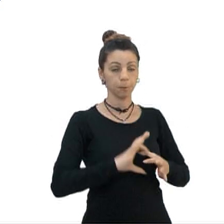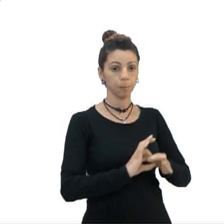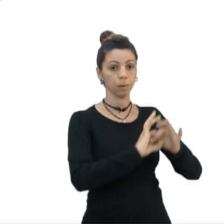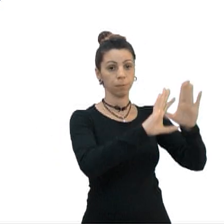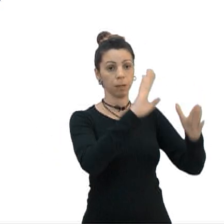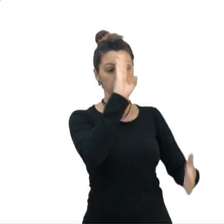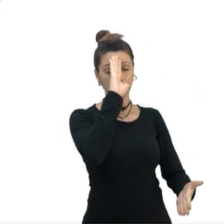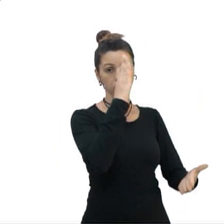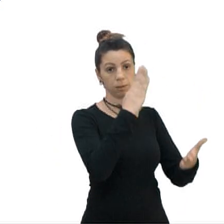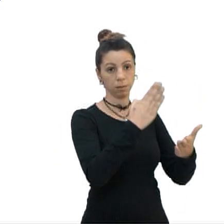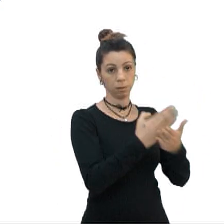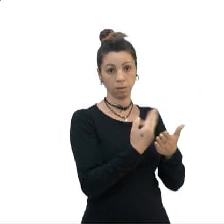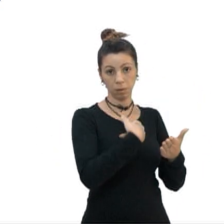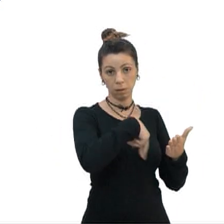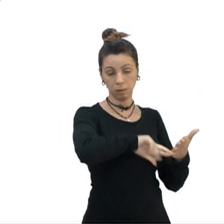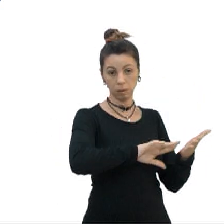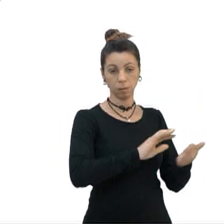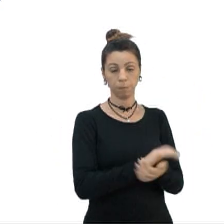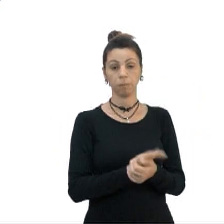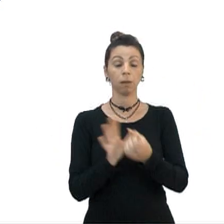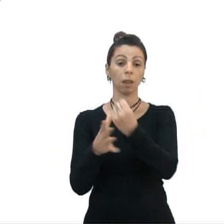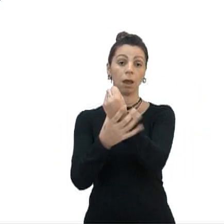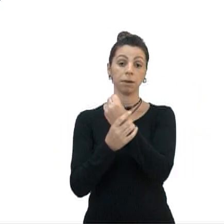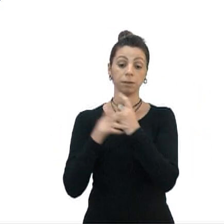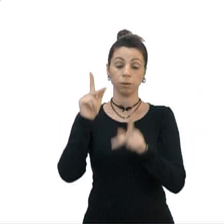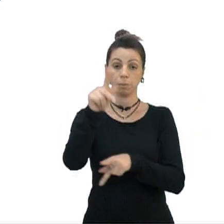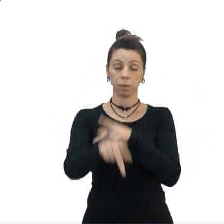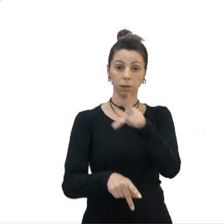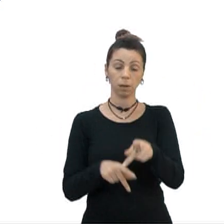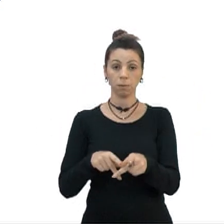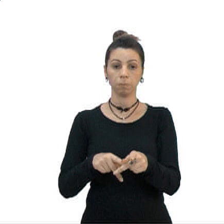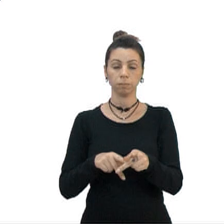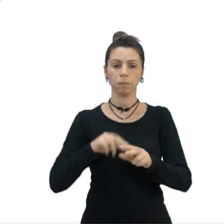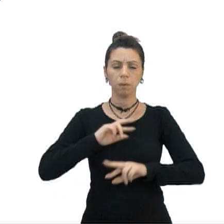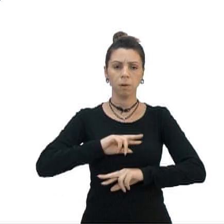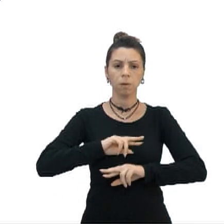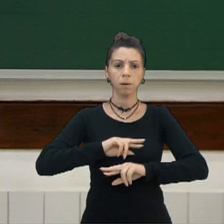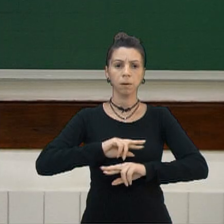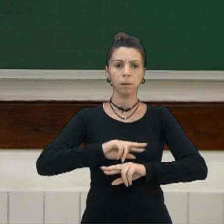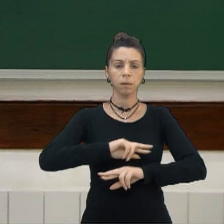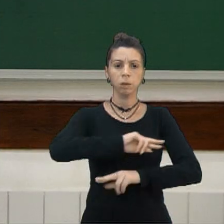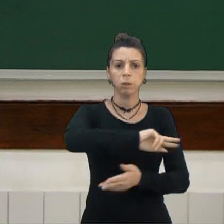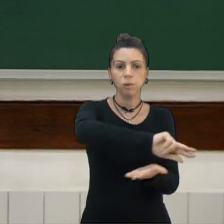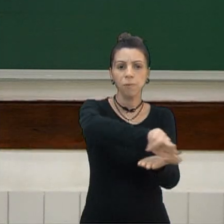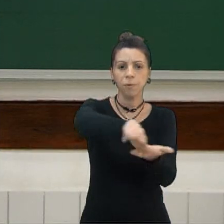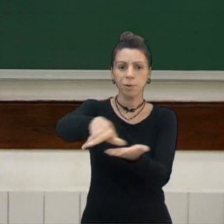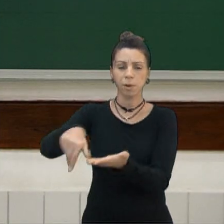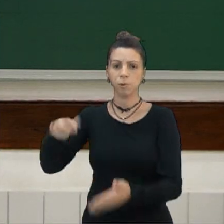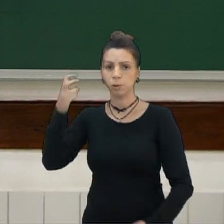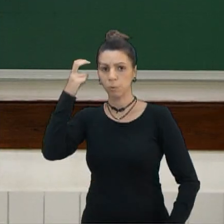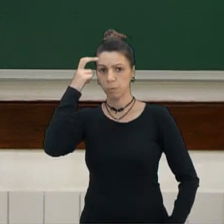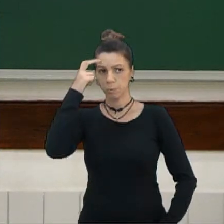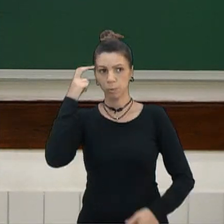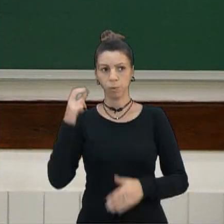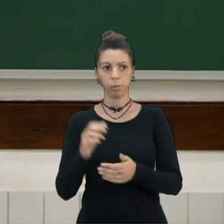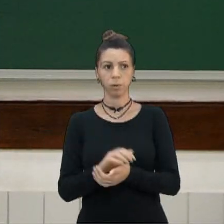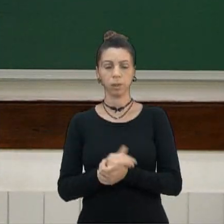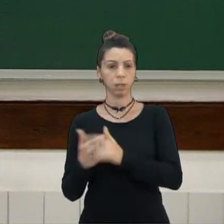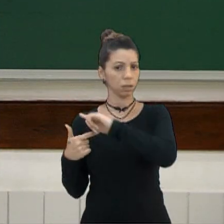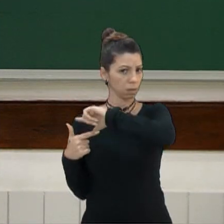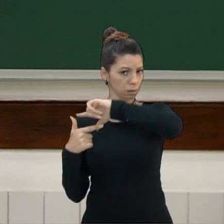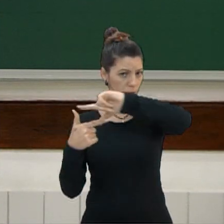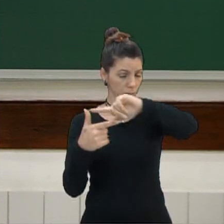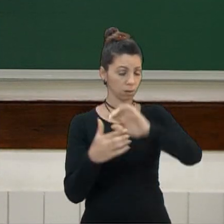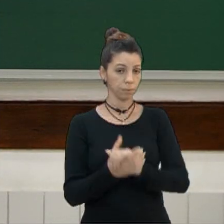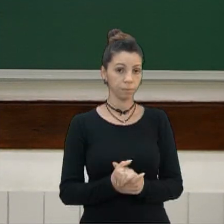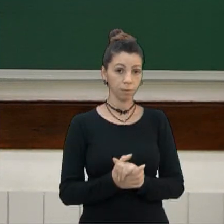à população diversidade de culturas e tradições? Bom, a gente sabe que vivemos numa democracia.